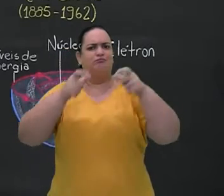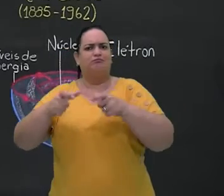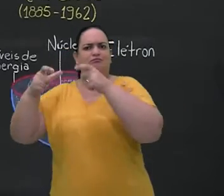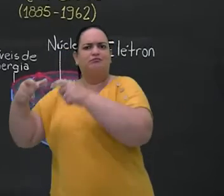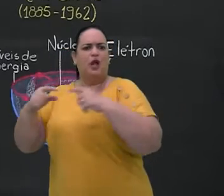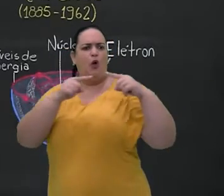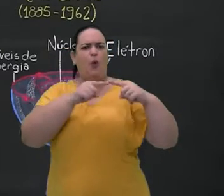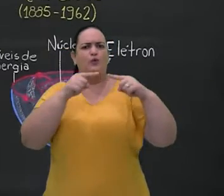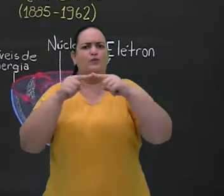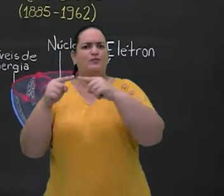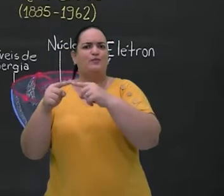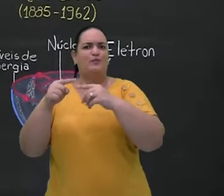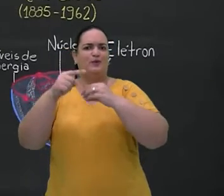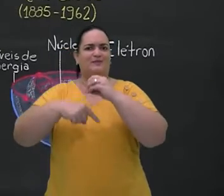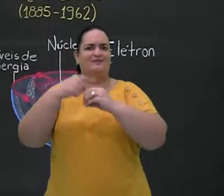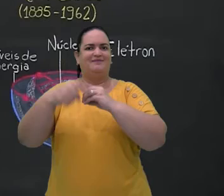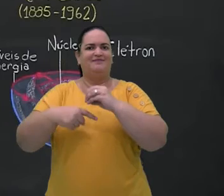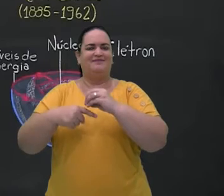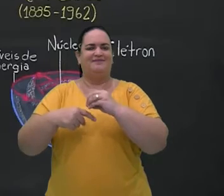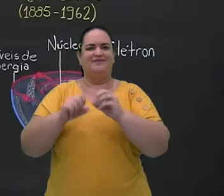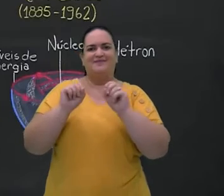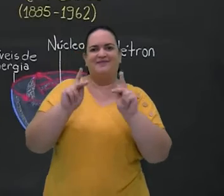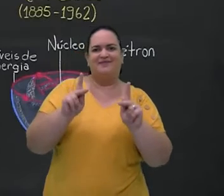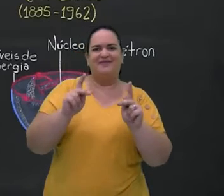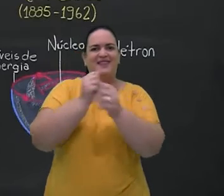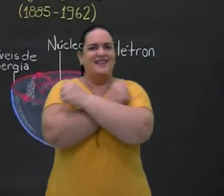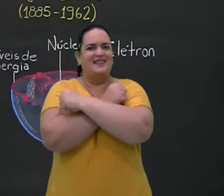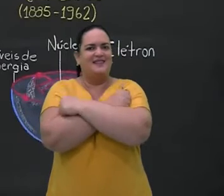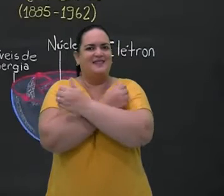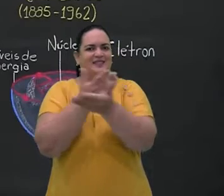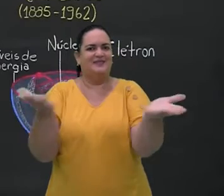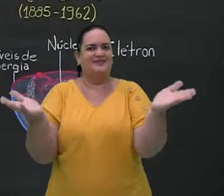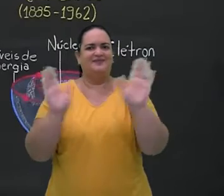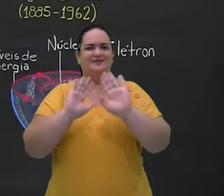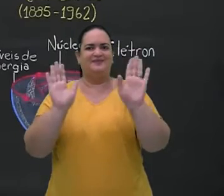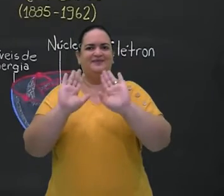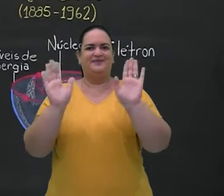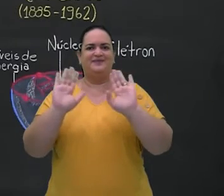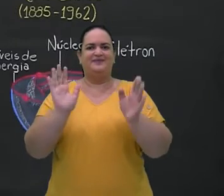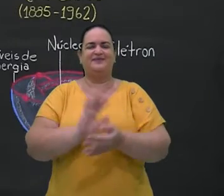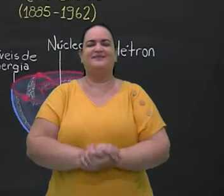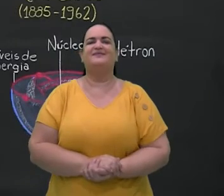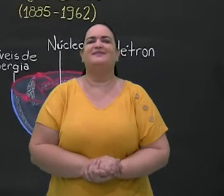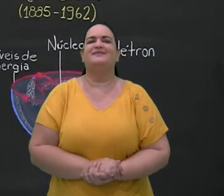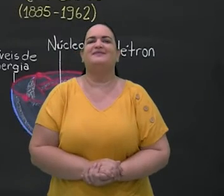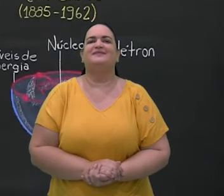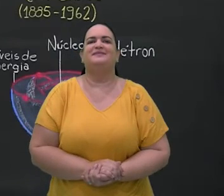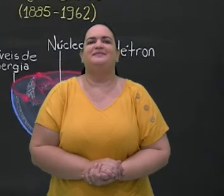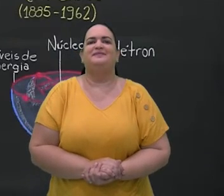um determinado acontecimento. É isso, galera. Um grande abraço e fui!